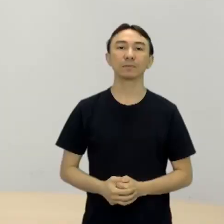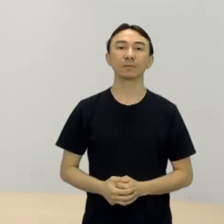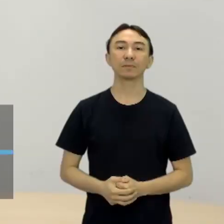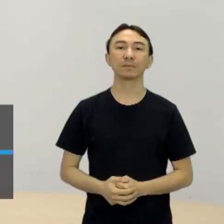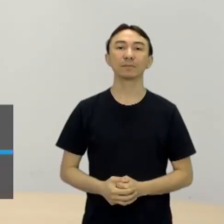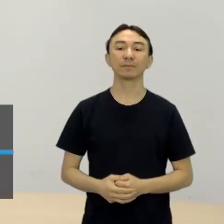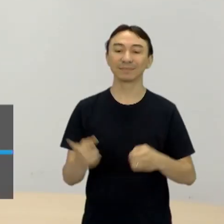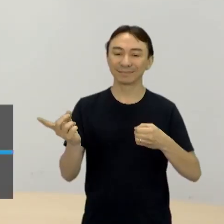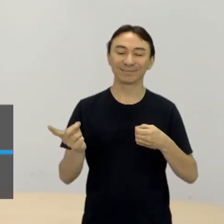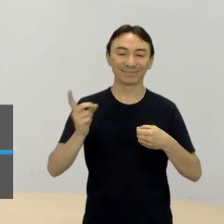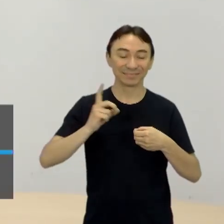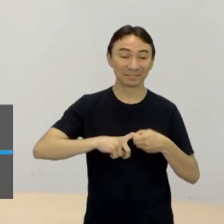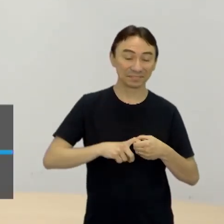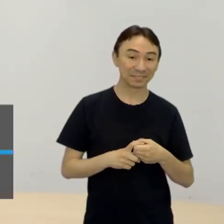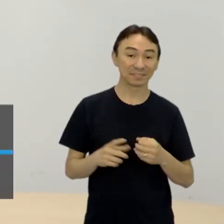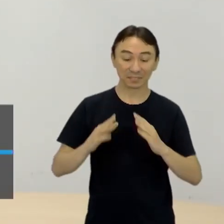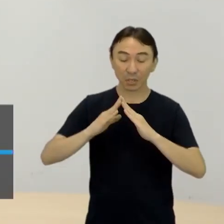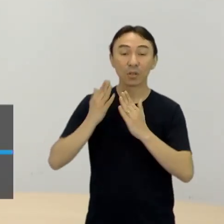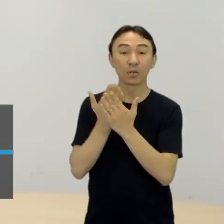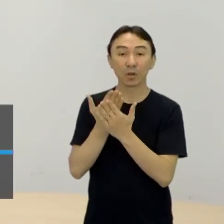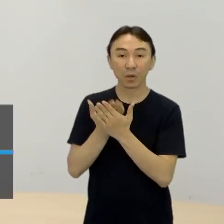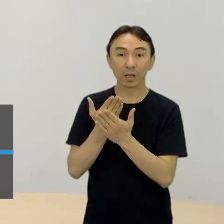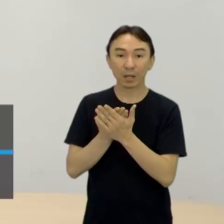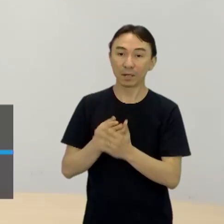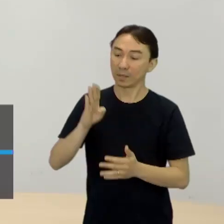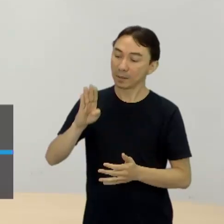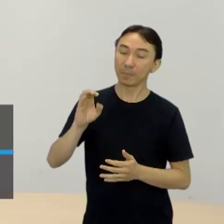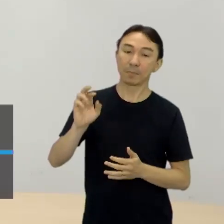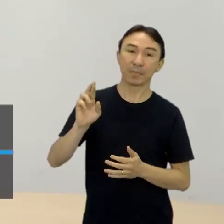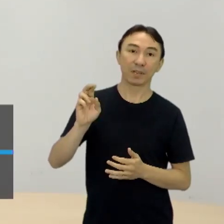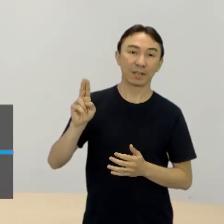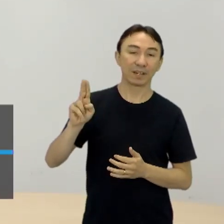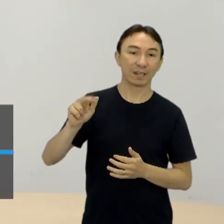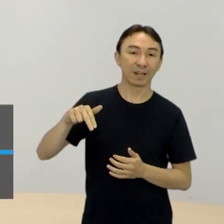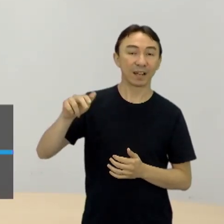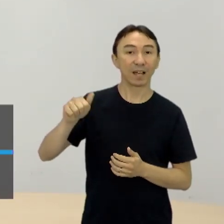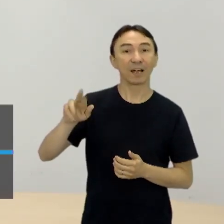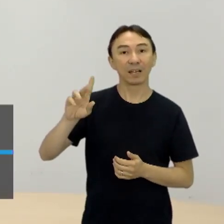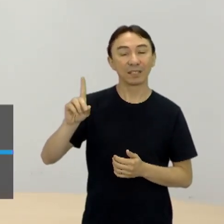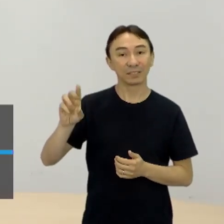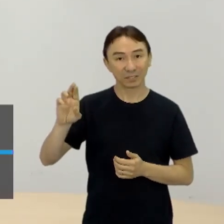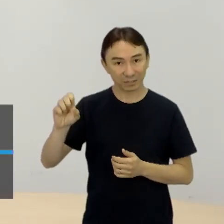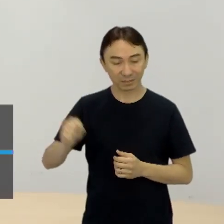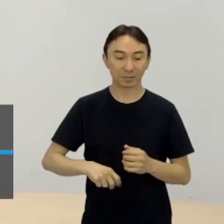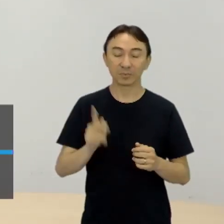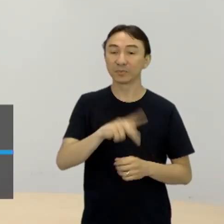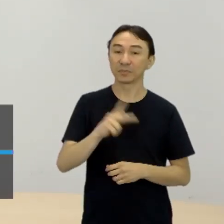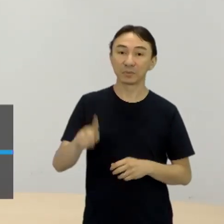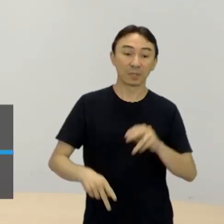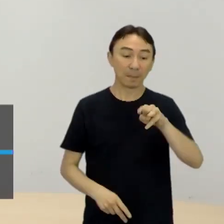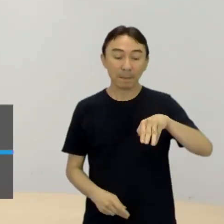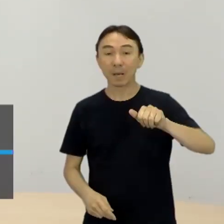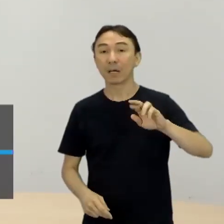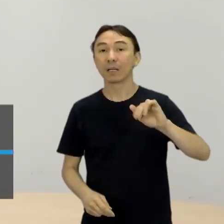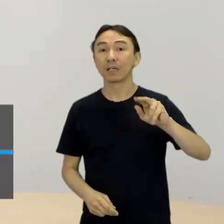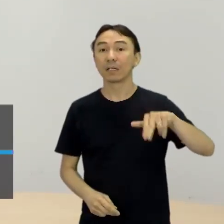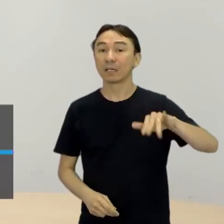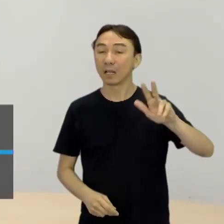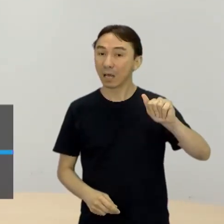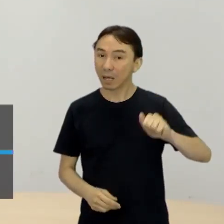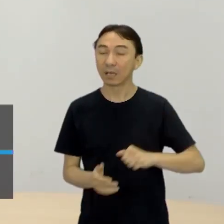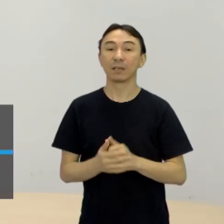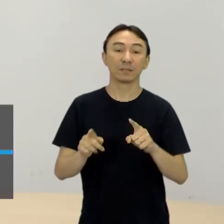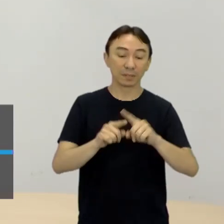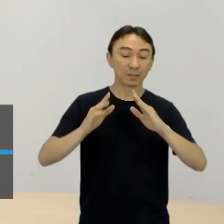Voltamos aqui, Tony, com a Escola João Batista Bernardes, com a professora Marina. Temos a professora Maristela da Escola João